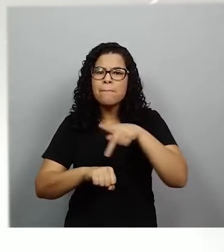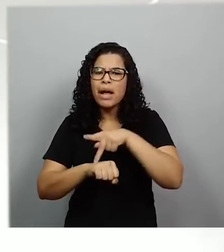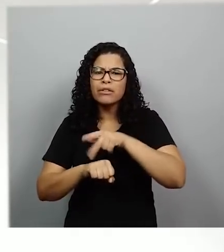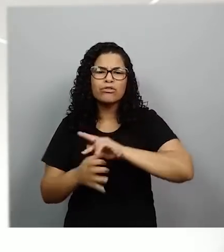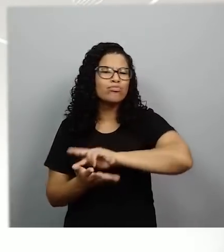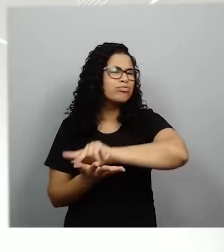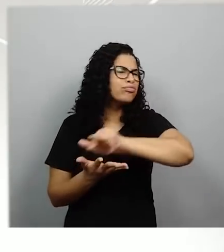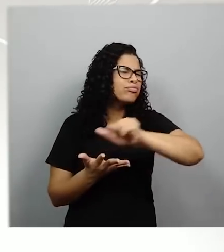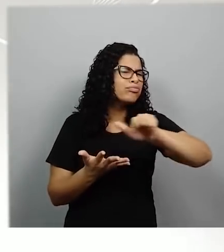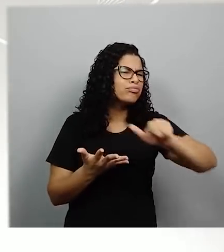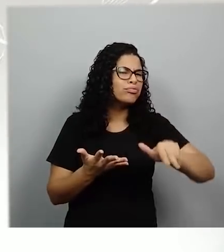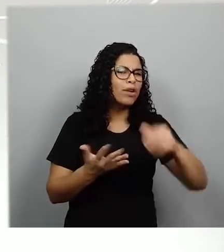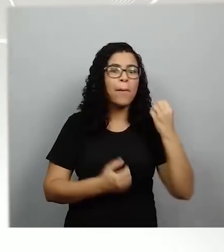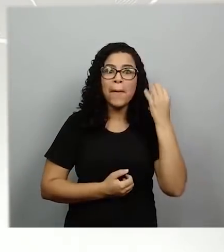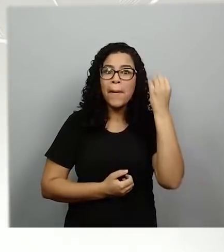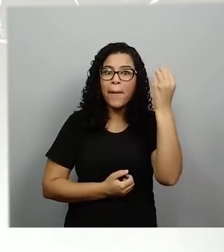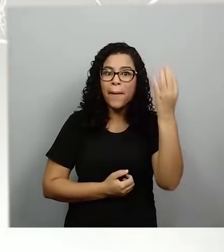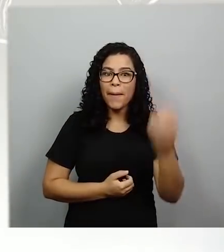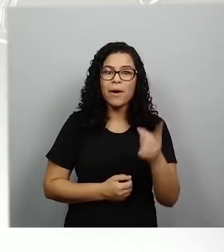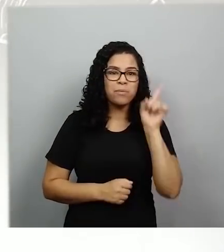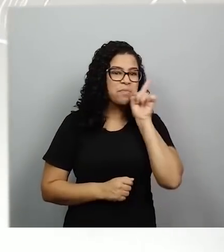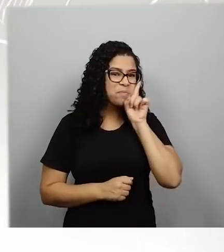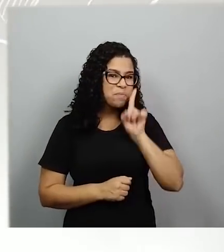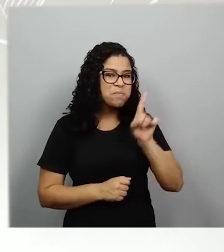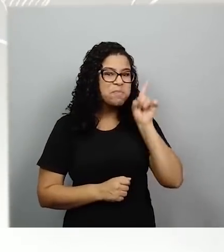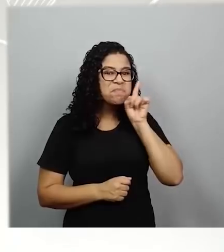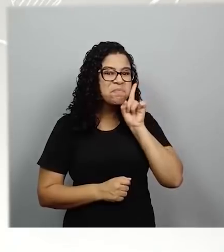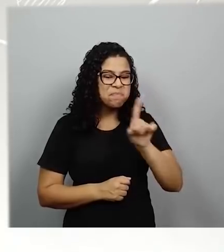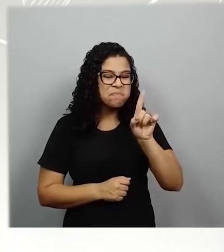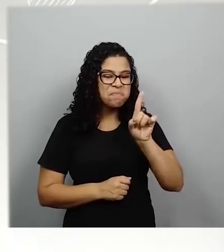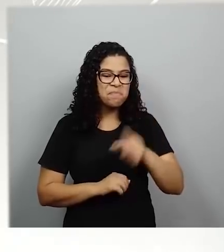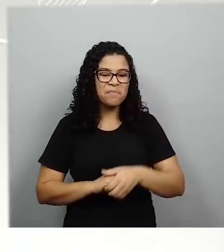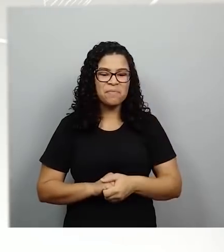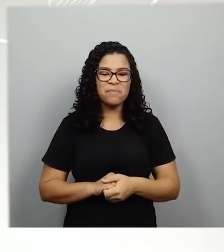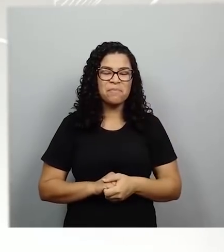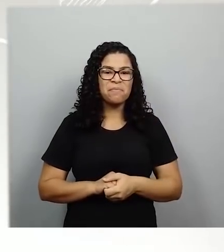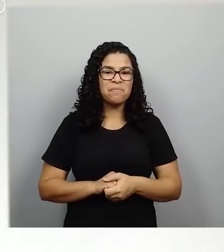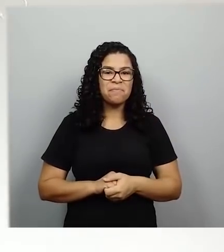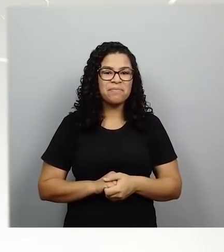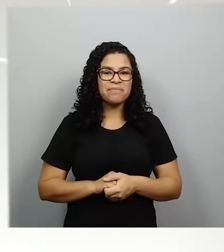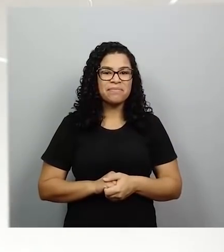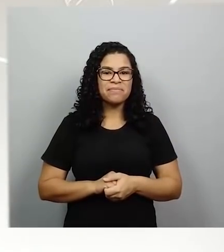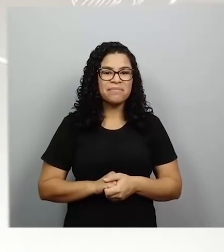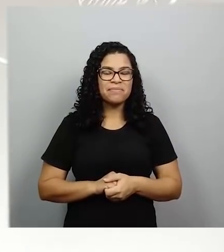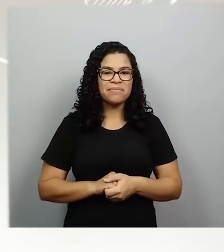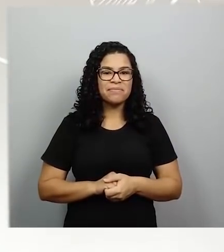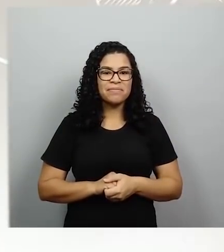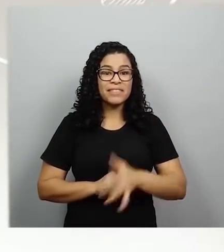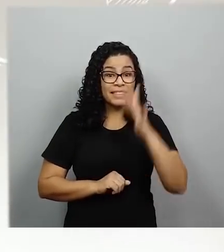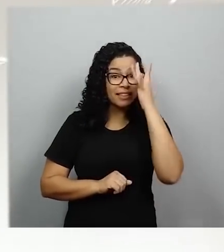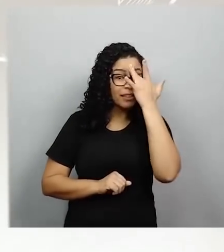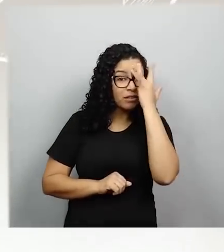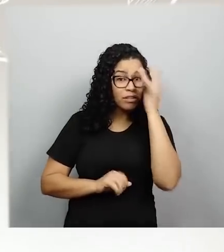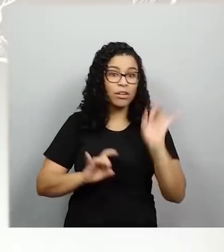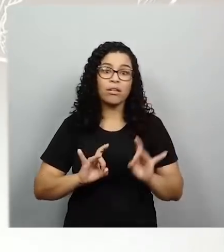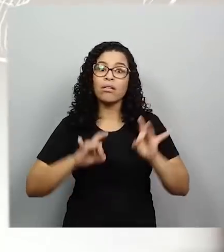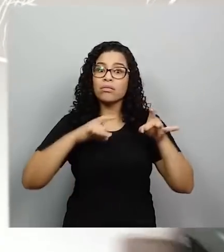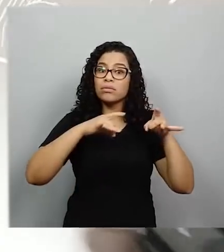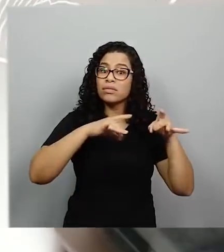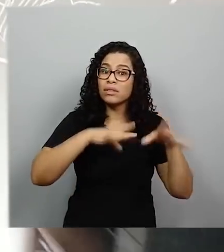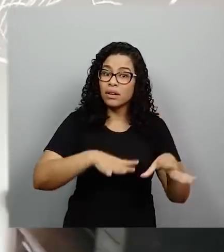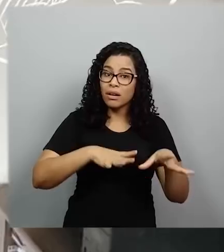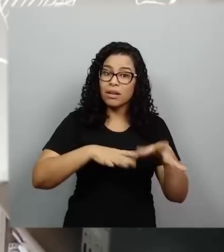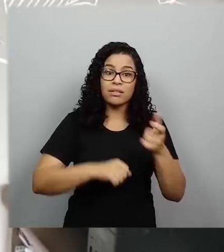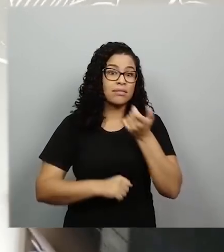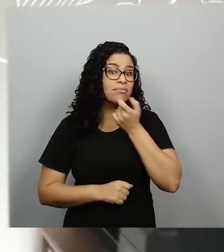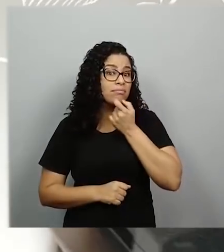por muitos países: United States of America, New Zealand, Índia,